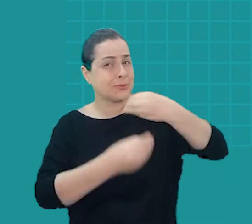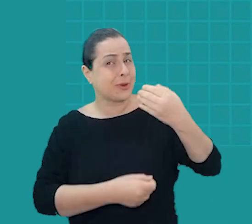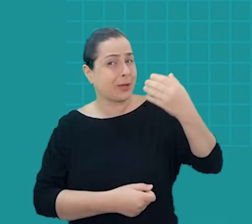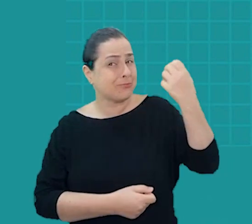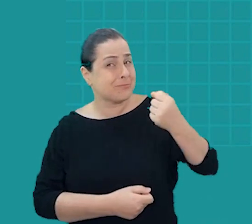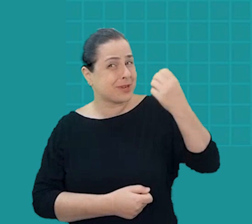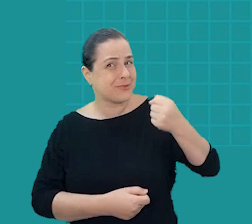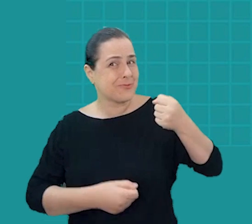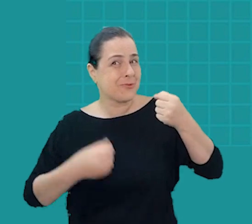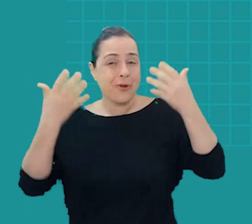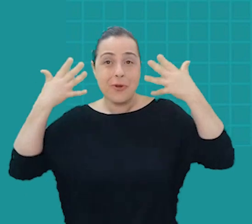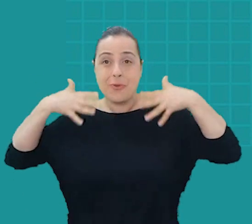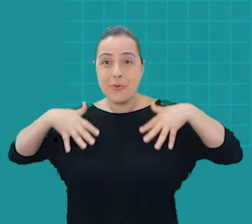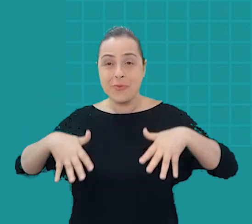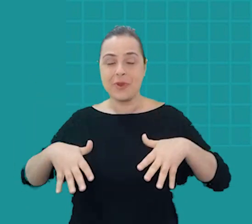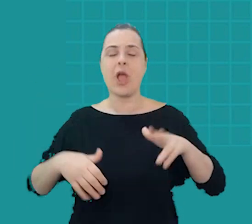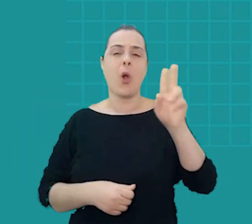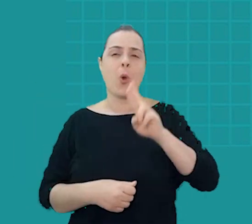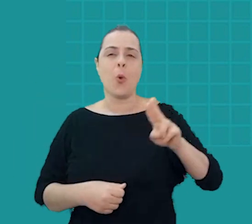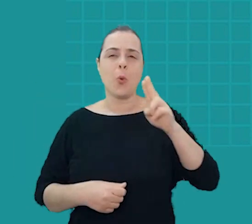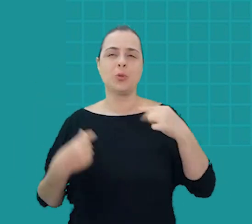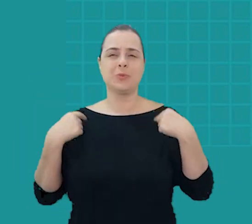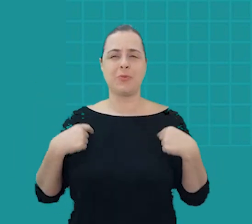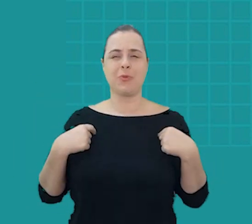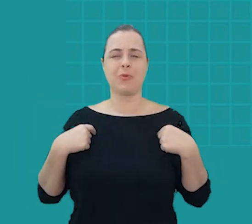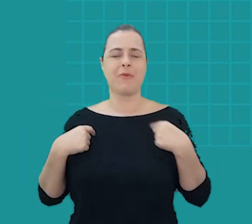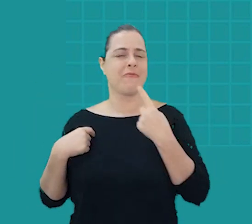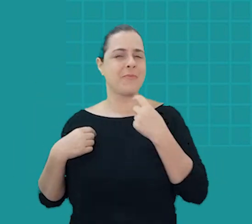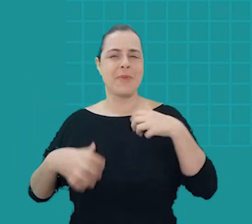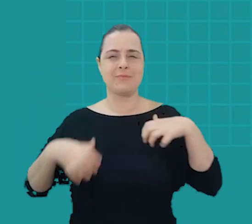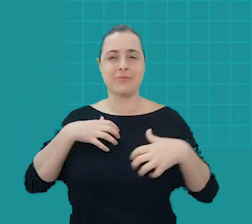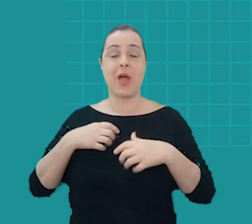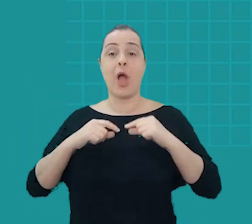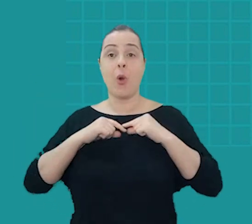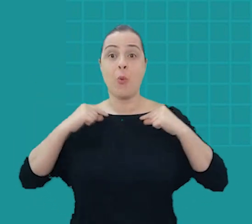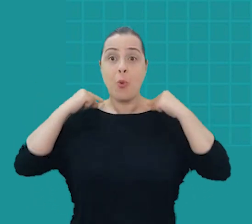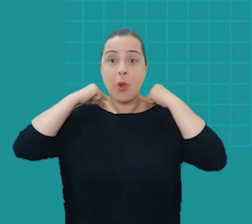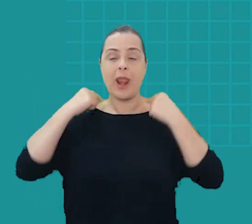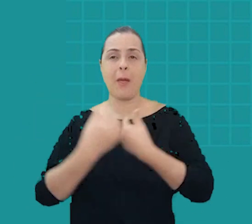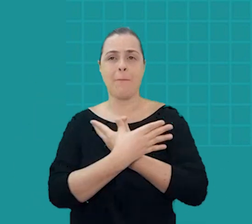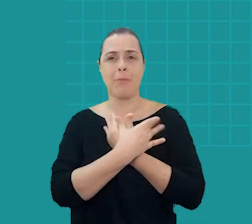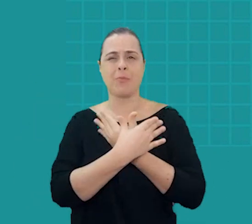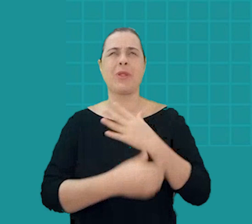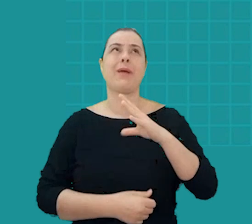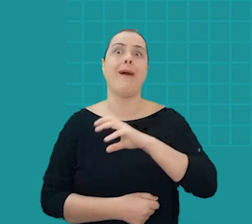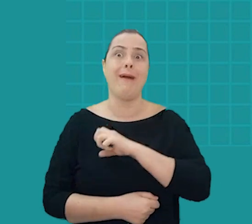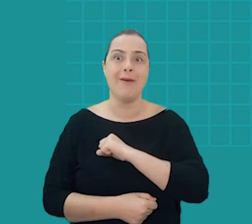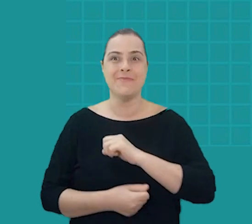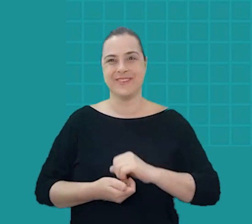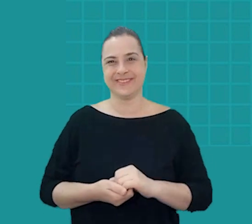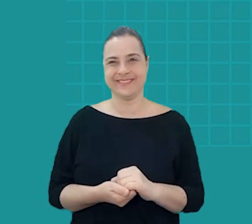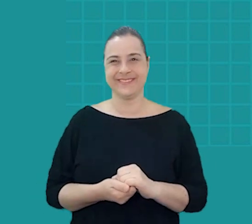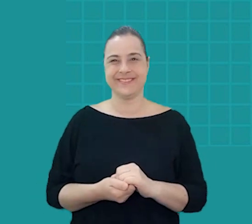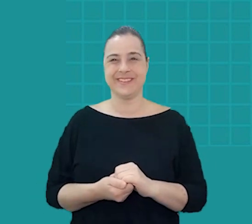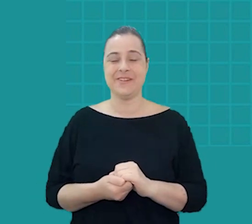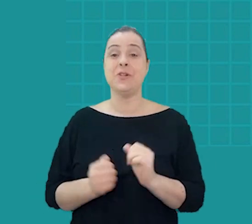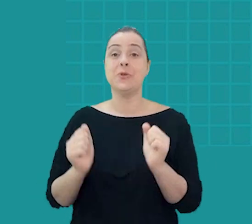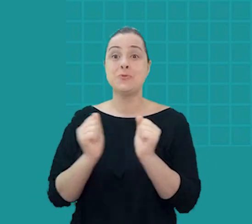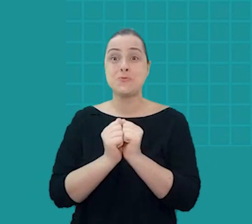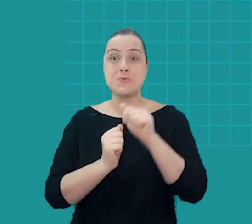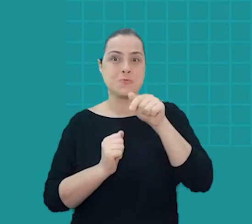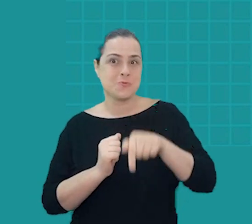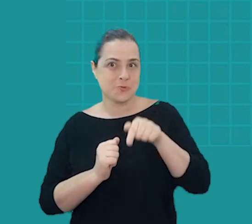longos. Estou com uma blusa vermelha meio estampada, um colar de borboleta que eu amo. E a gente está aqui nessa